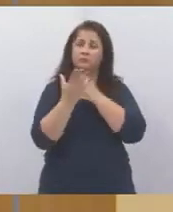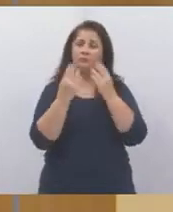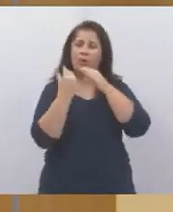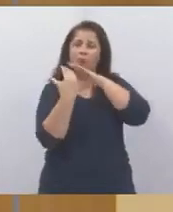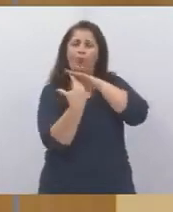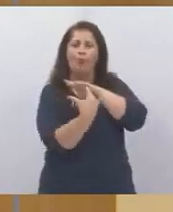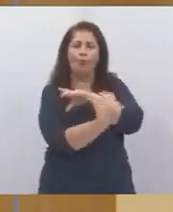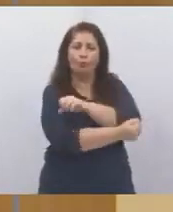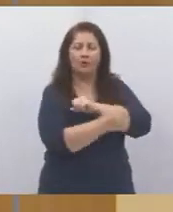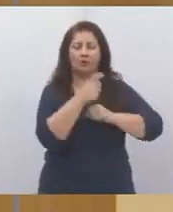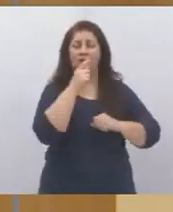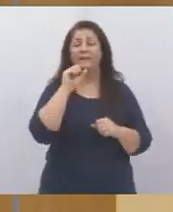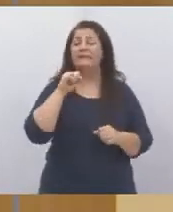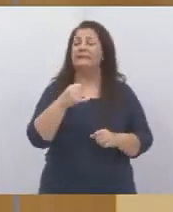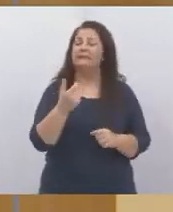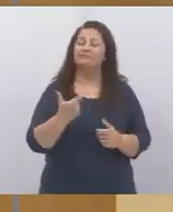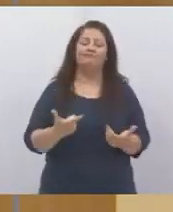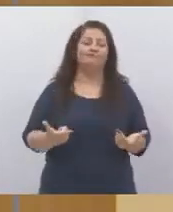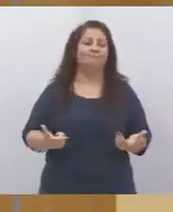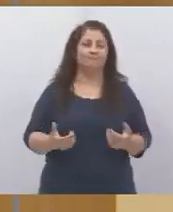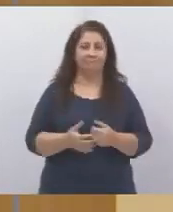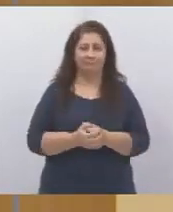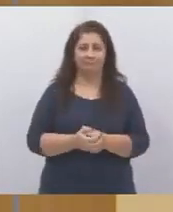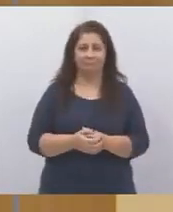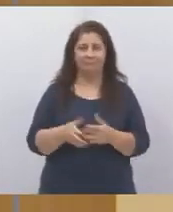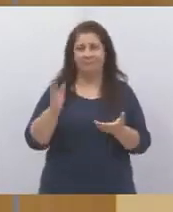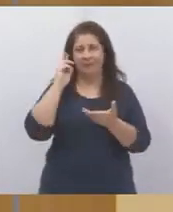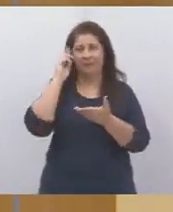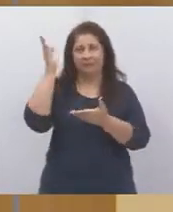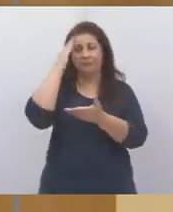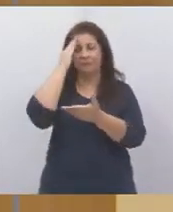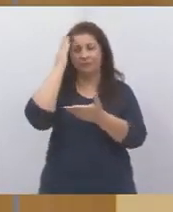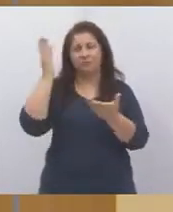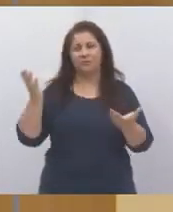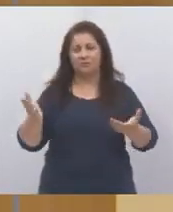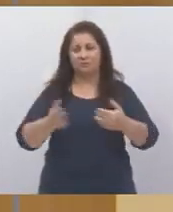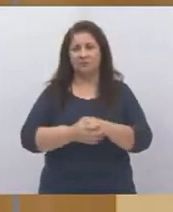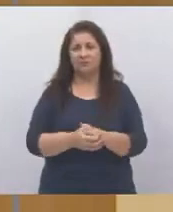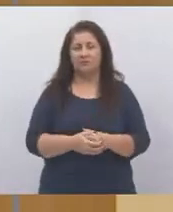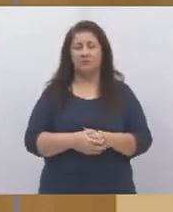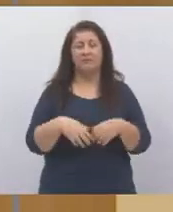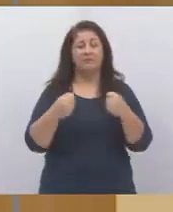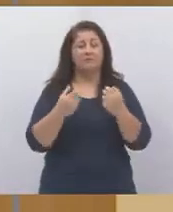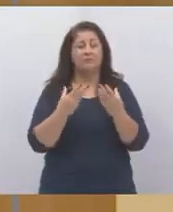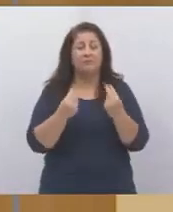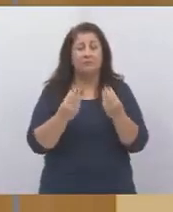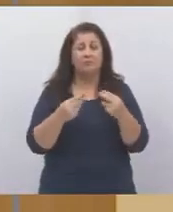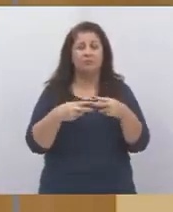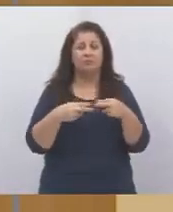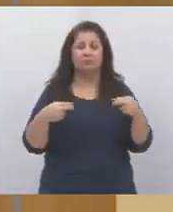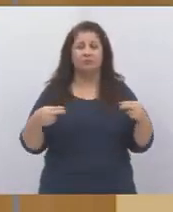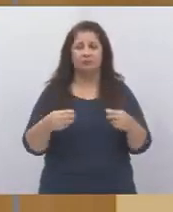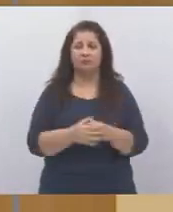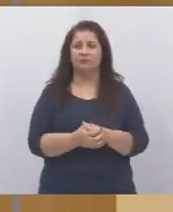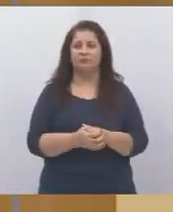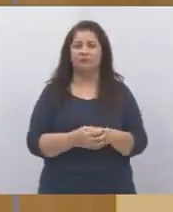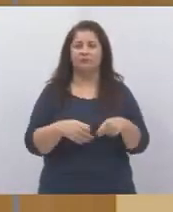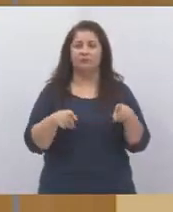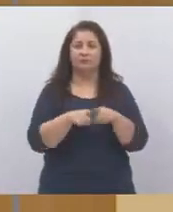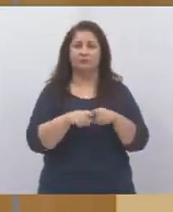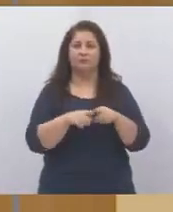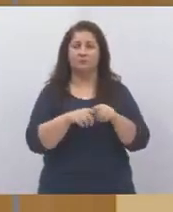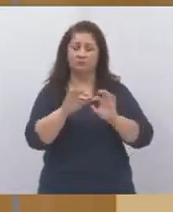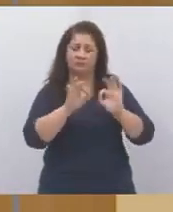no escoamento de água se não fosse aquele piscina hoje o senhor sabe que o mal de nas aquele porte exige muita coisa inclusive projetos